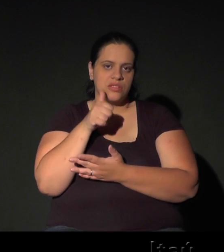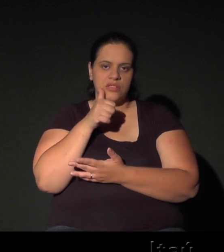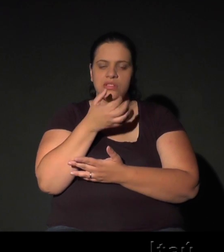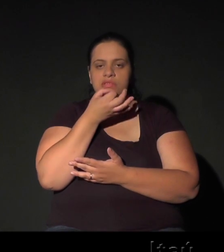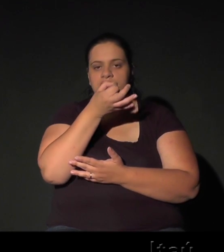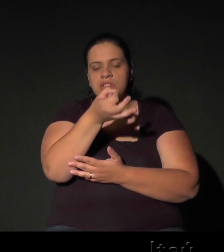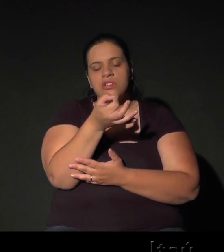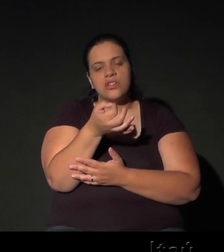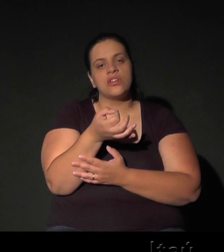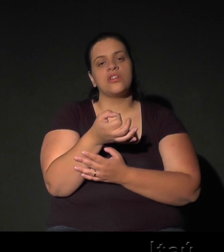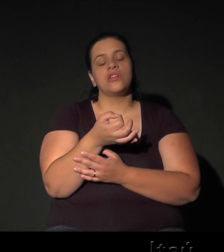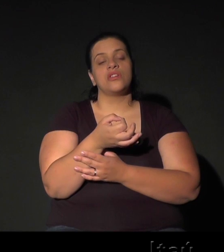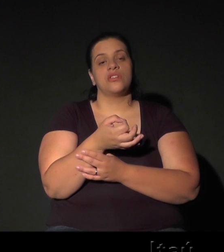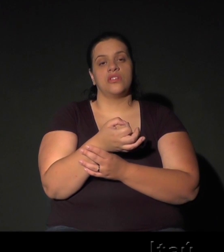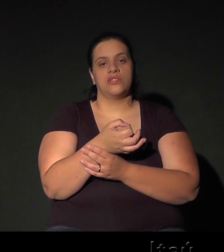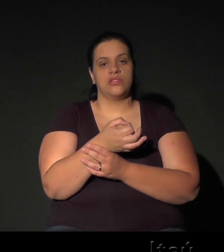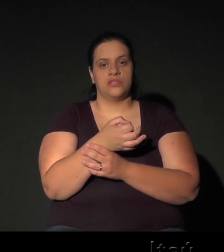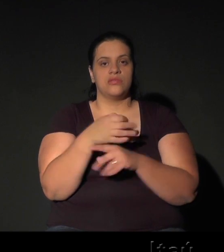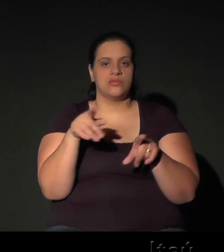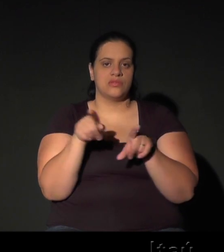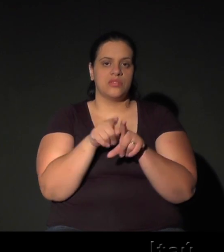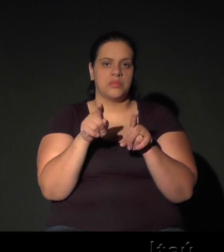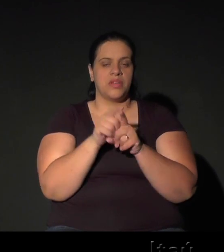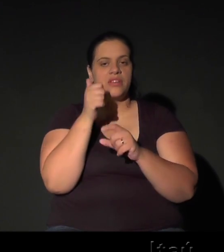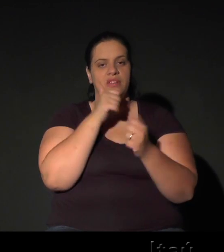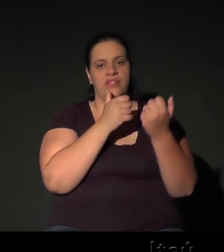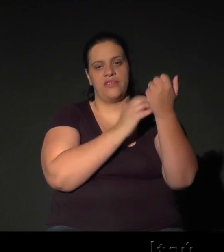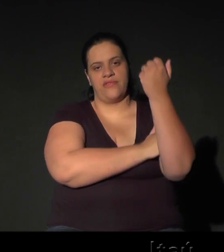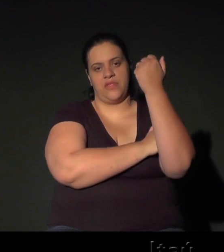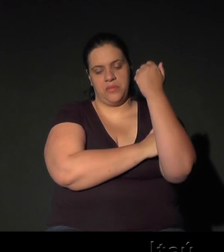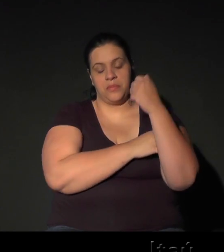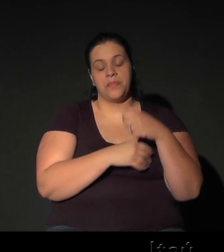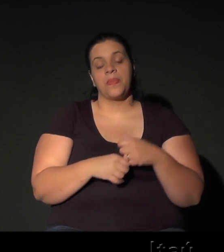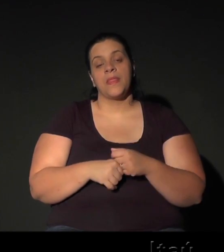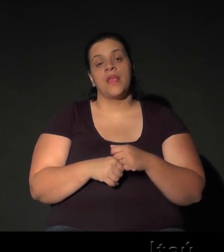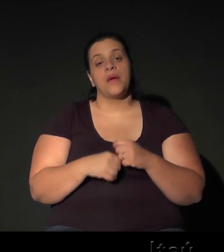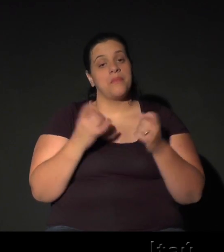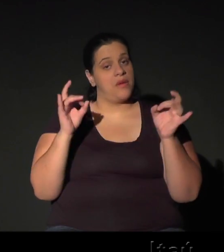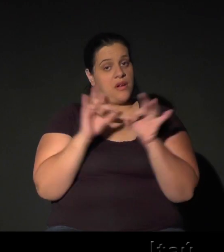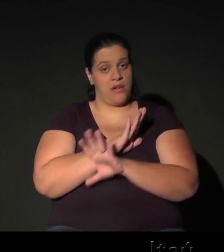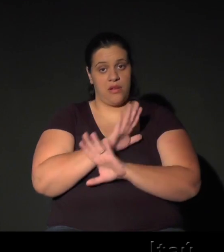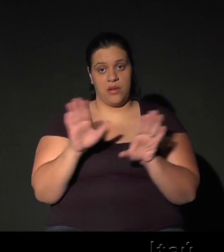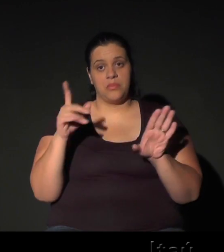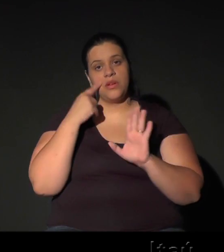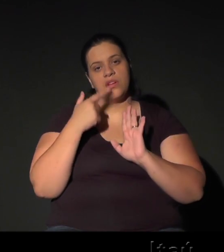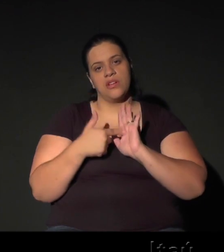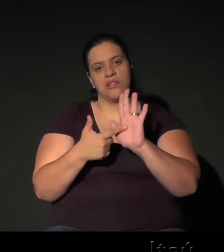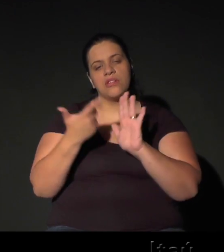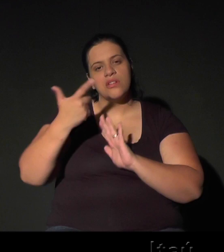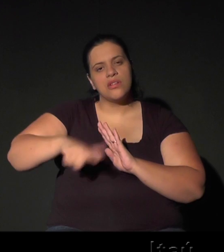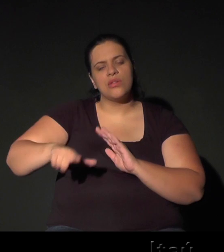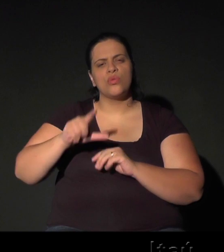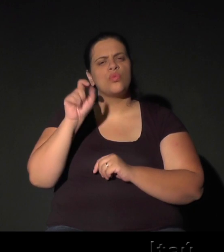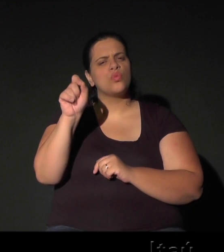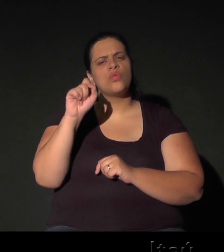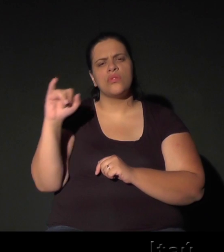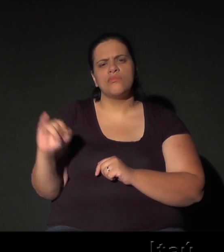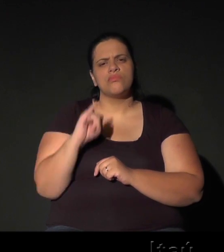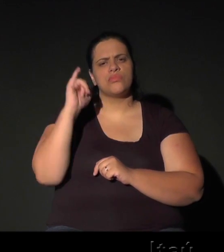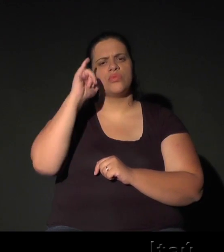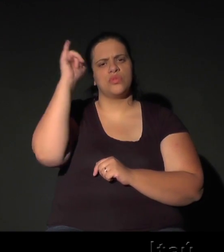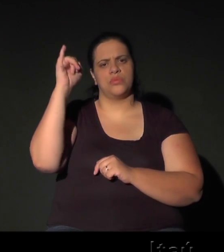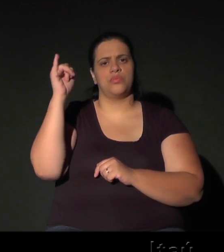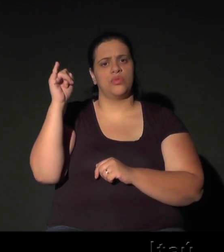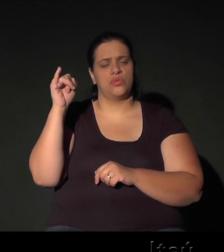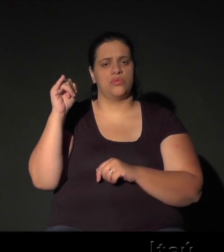femininas né Eh eh e feministas E para acabar eu queria reforçar essa questão do da importância desse